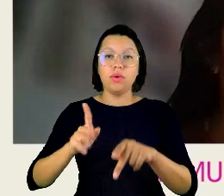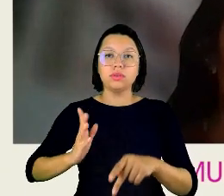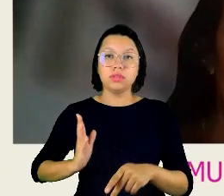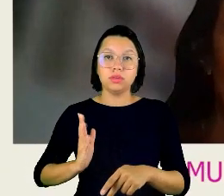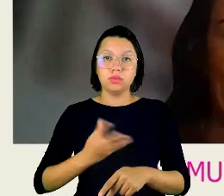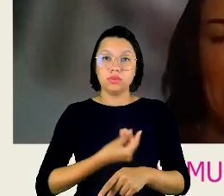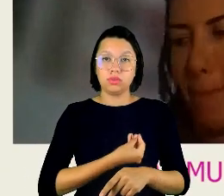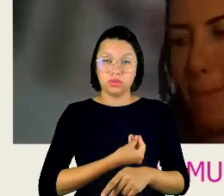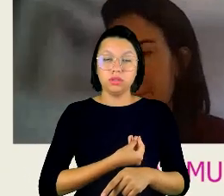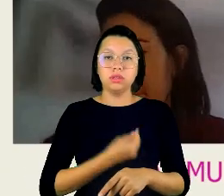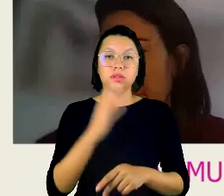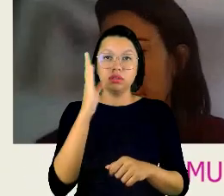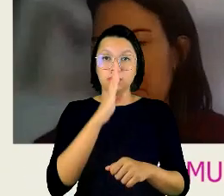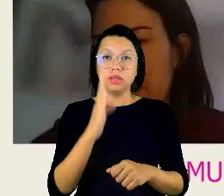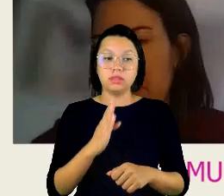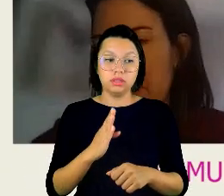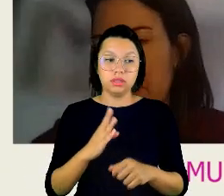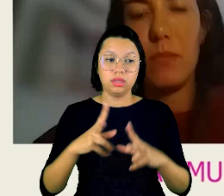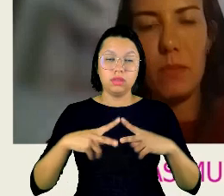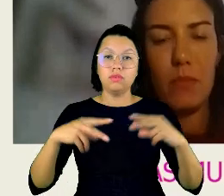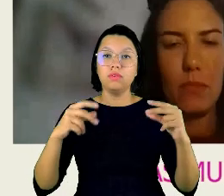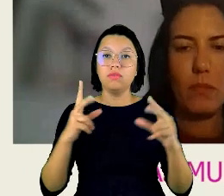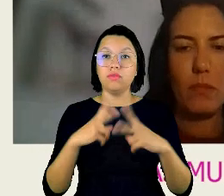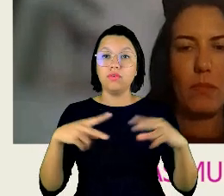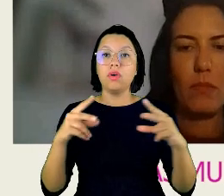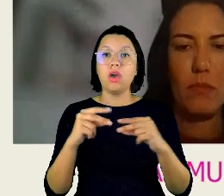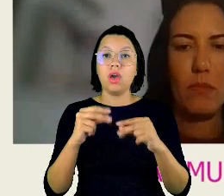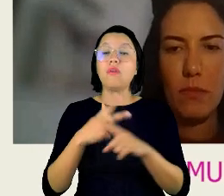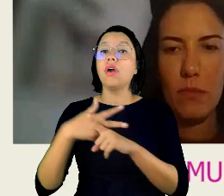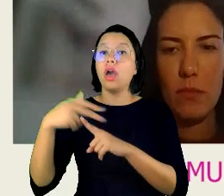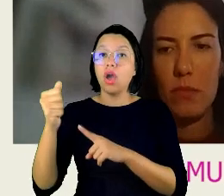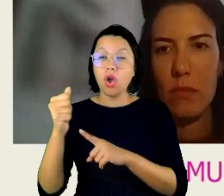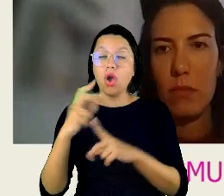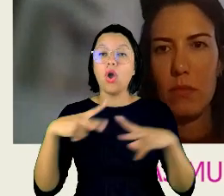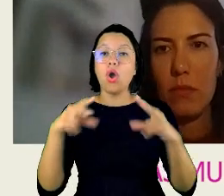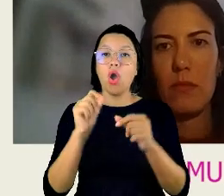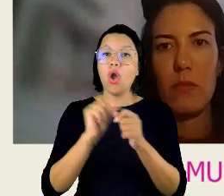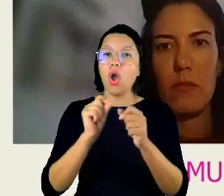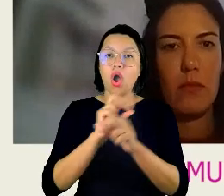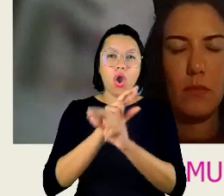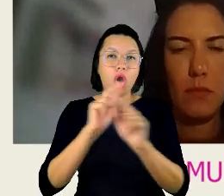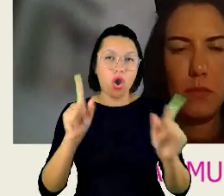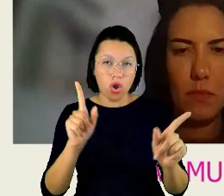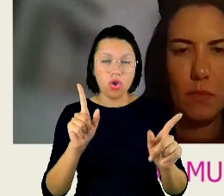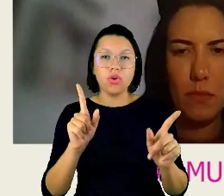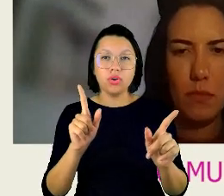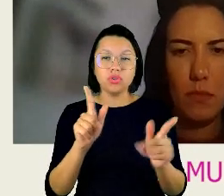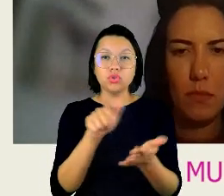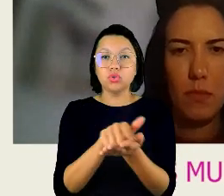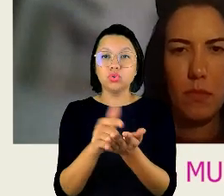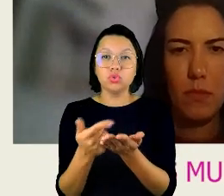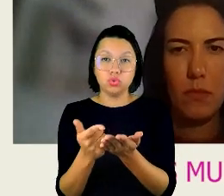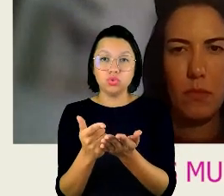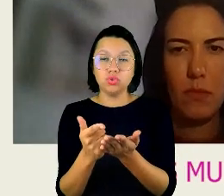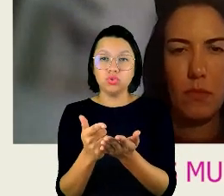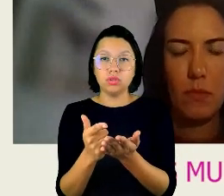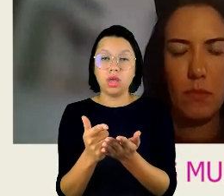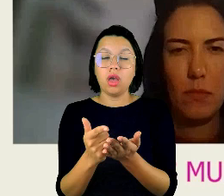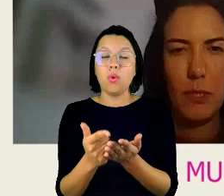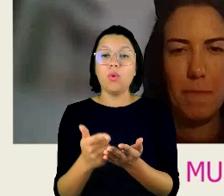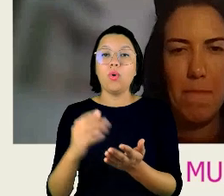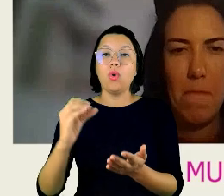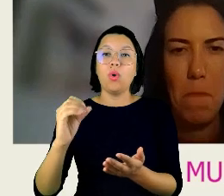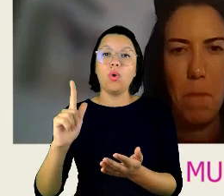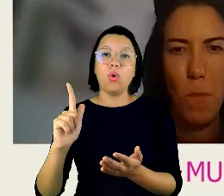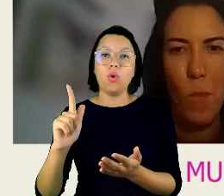e foi vencedora do prêmio Faz Diferença do jornal O Globo. Bruna, bom